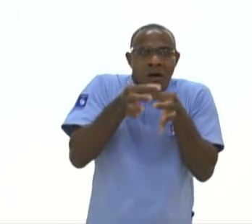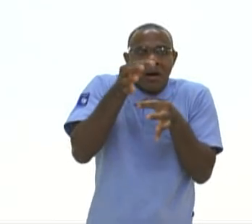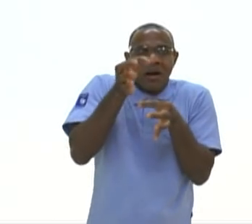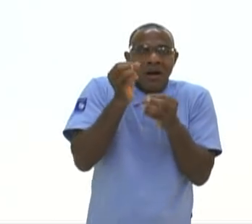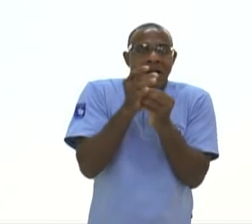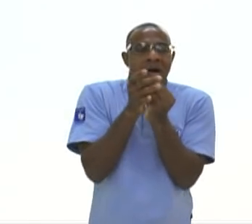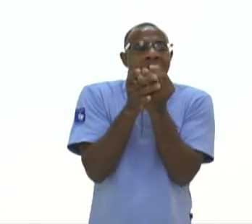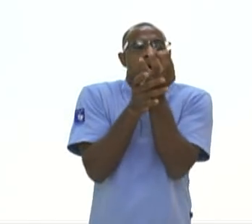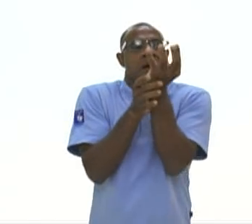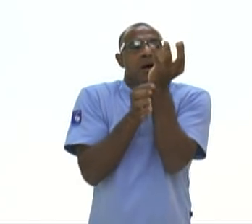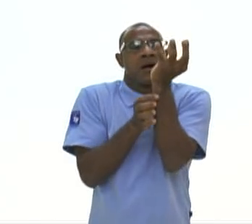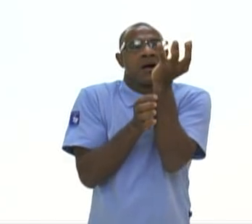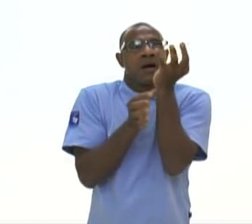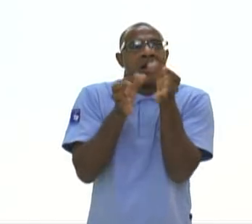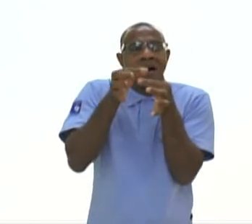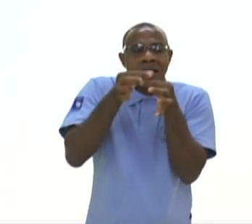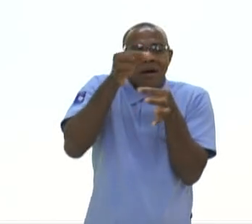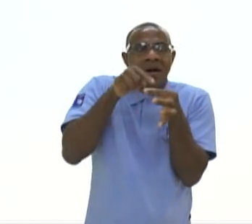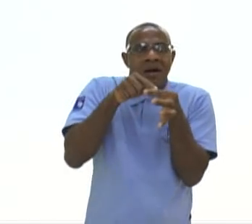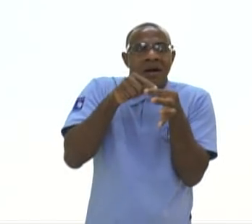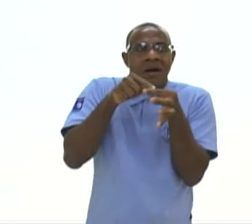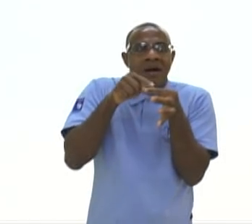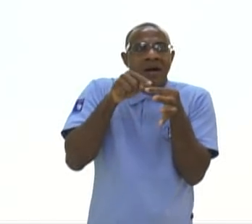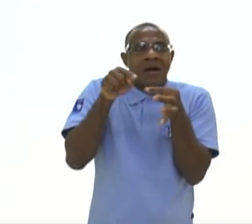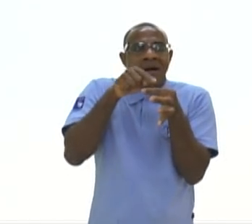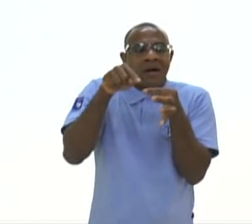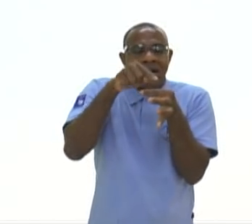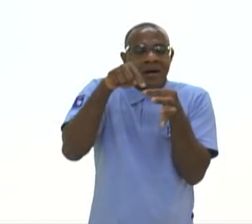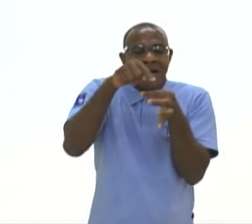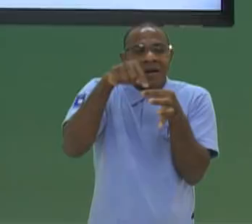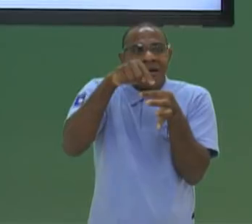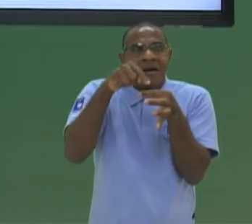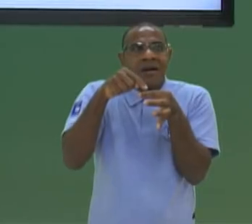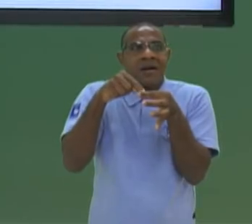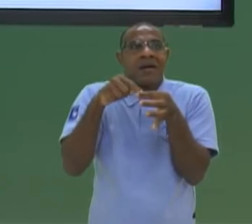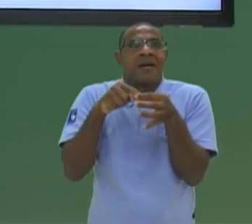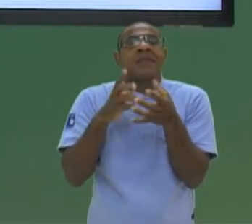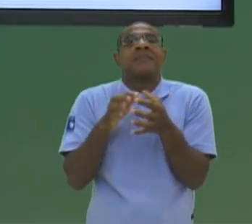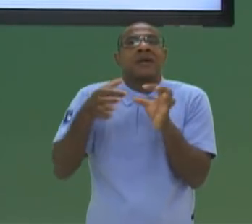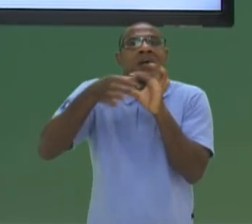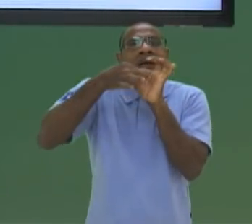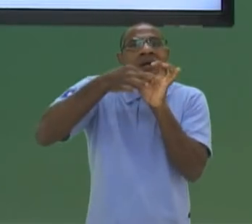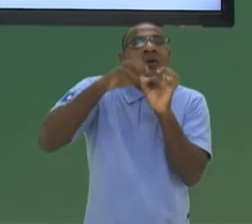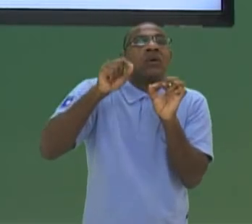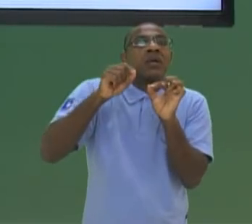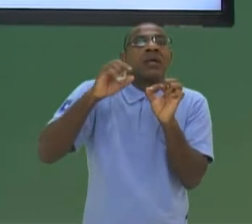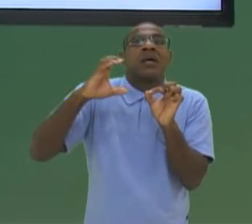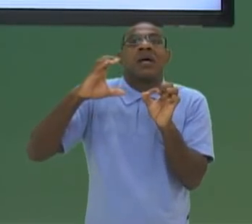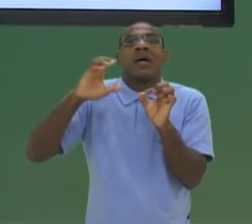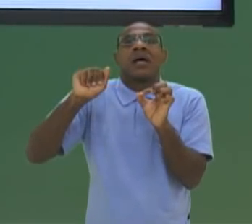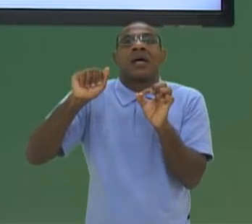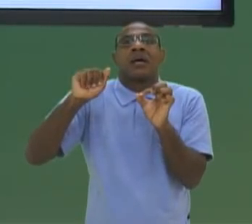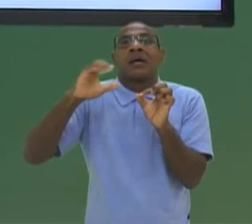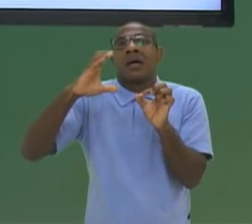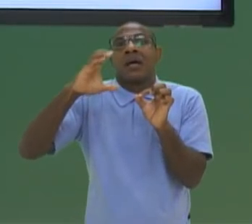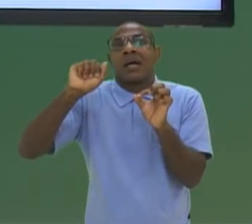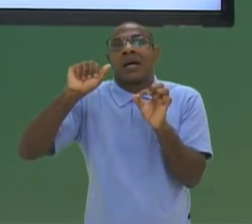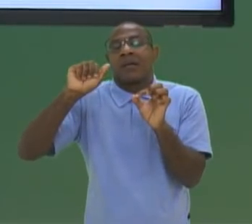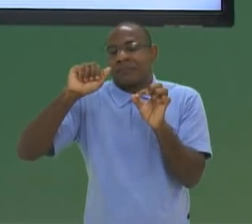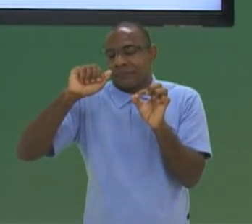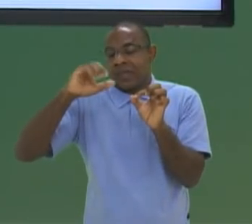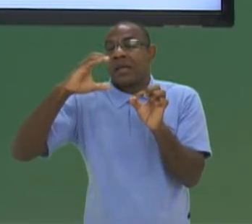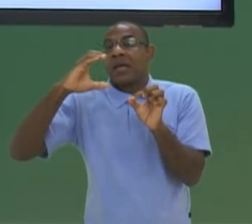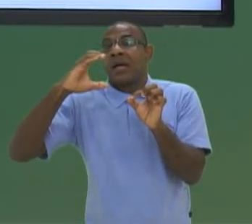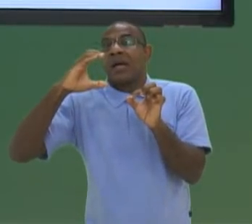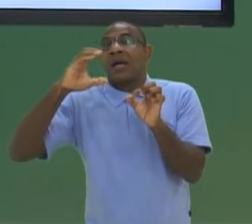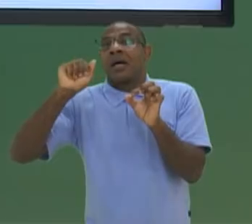a extremidade onde o cálice, a corola, o androceu e o gineceu vão se prender são o receptáculo floral.